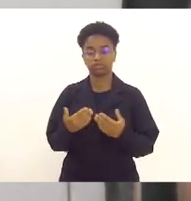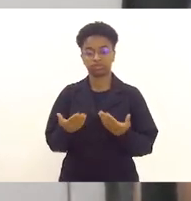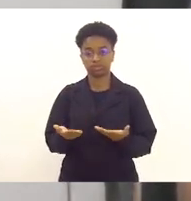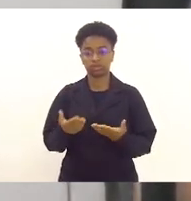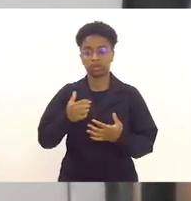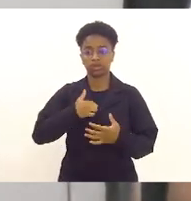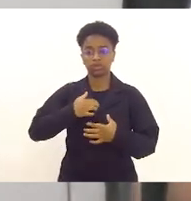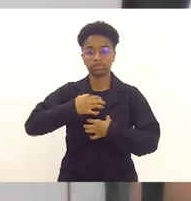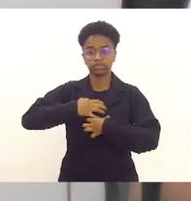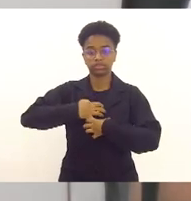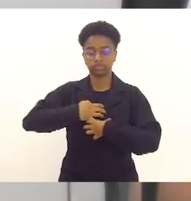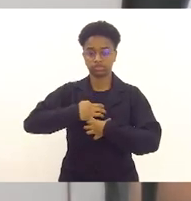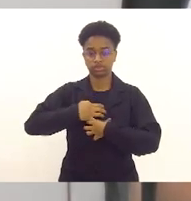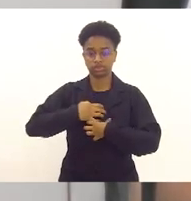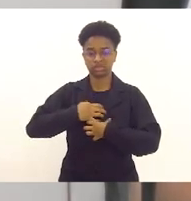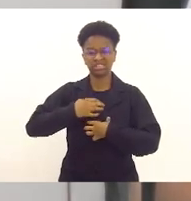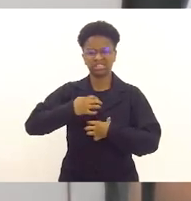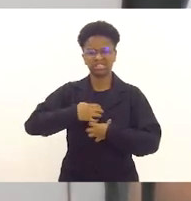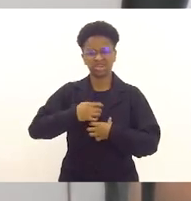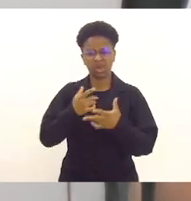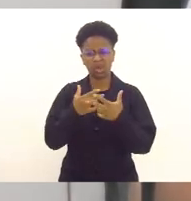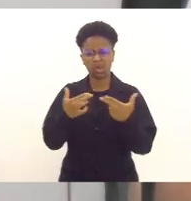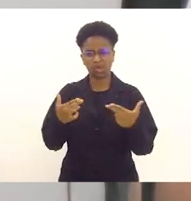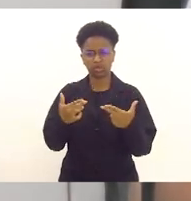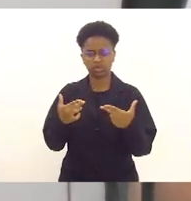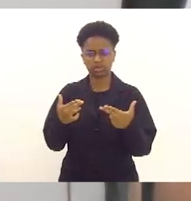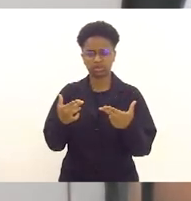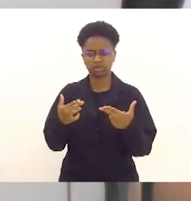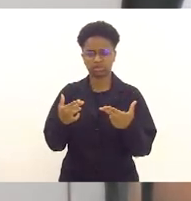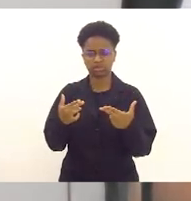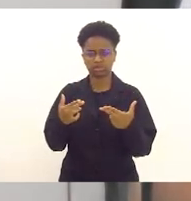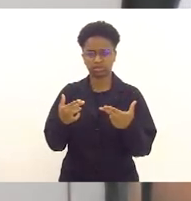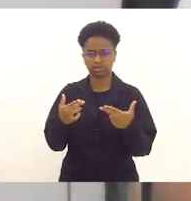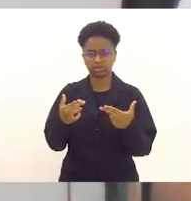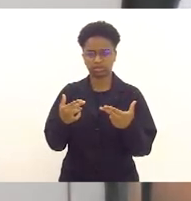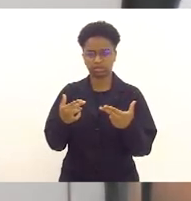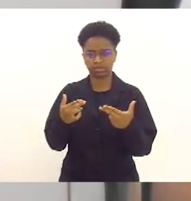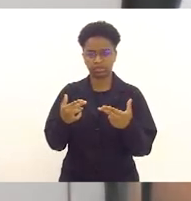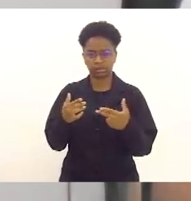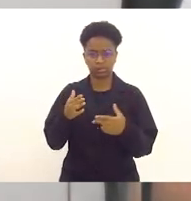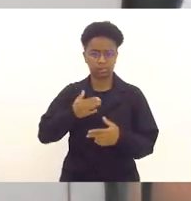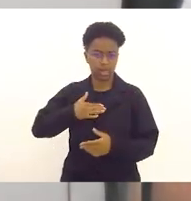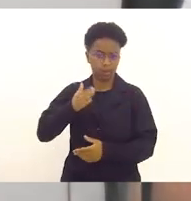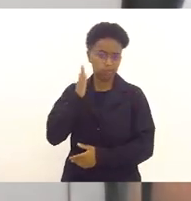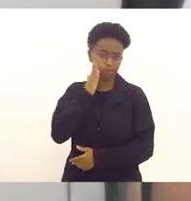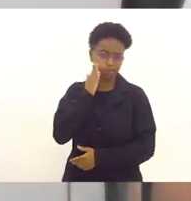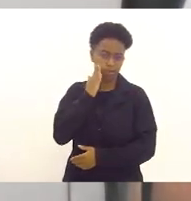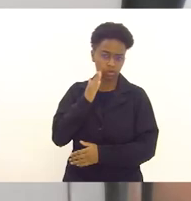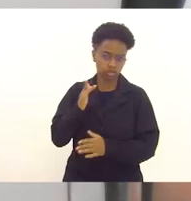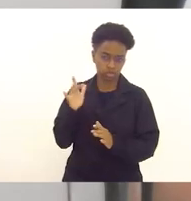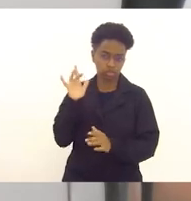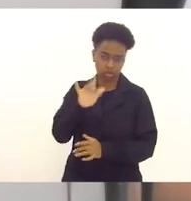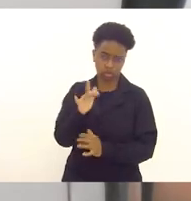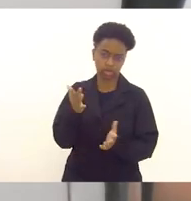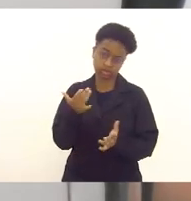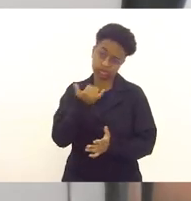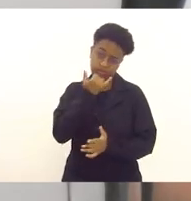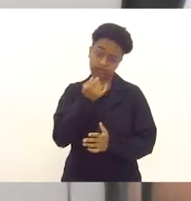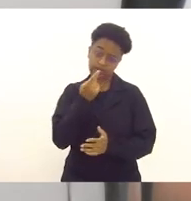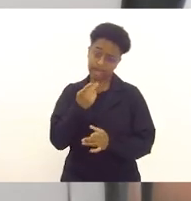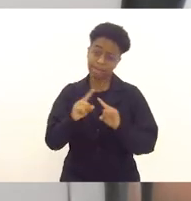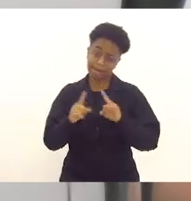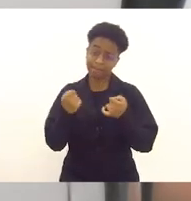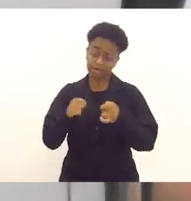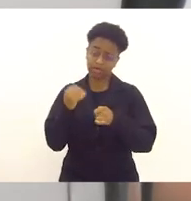senti um homem na verdade eu senti uma coisa na minha bunda desculpa falar assim mas tem que ser mais formal